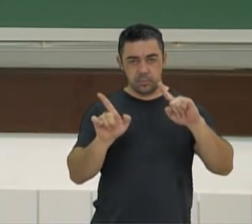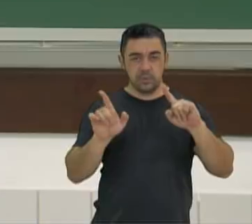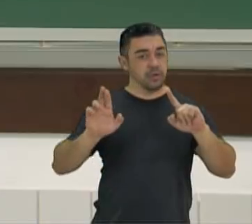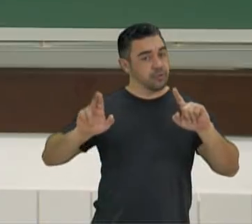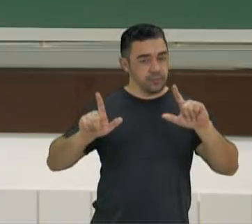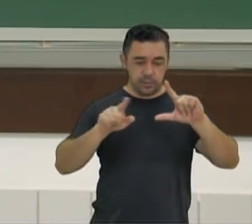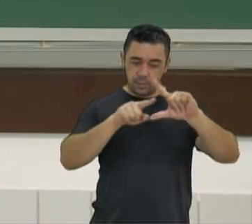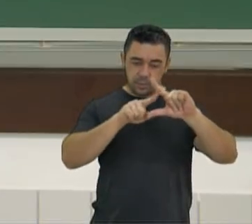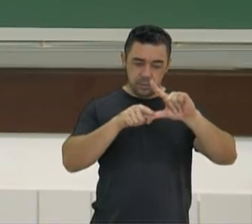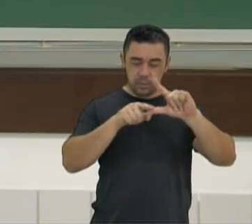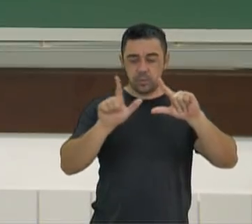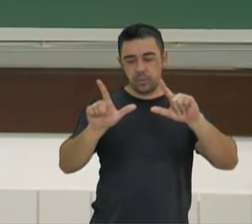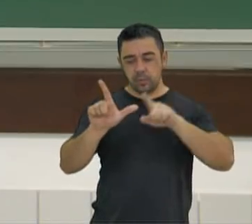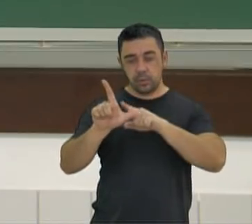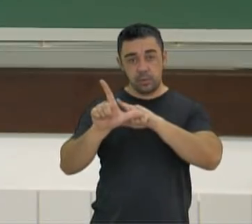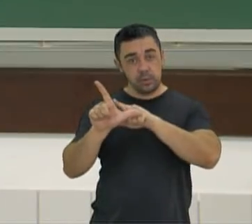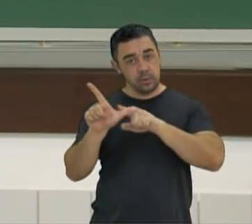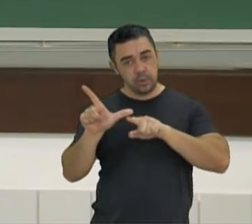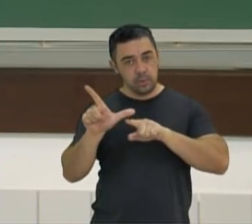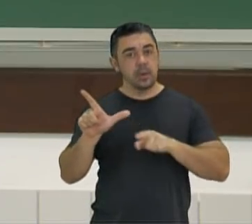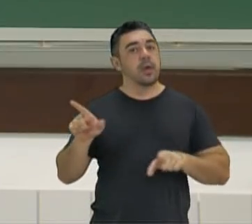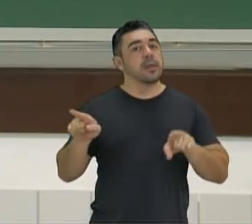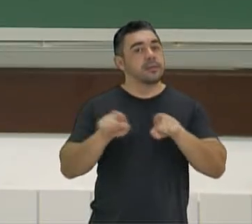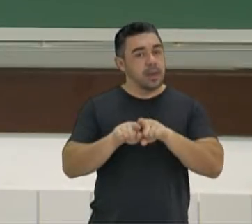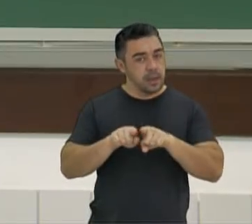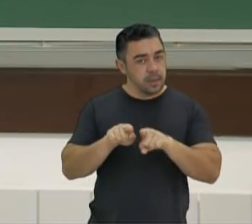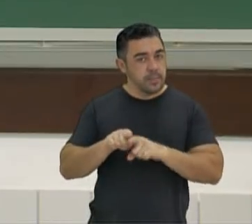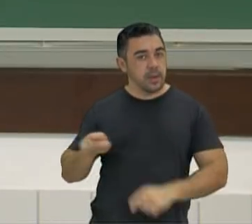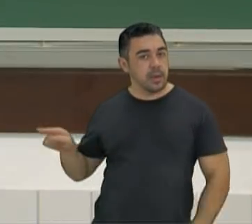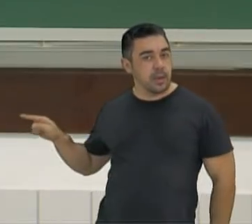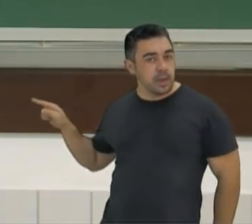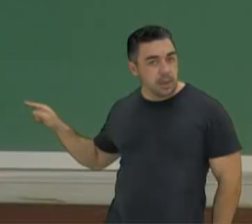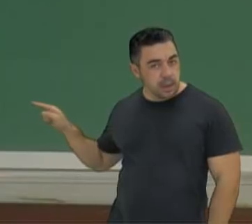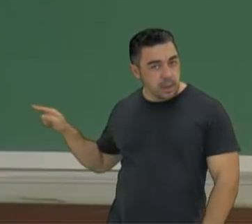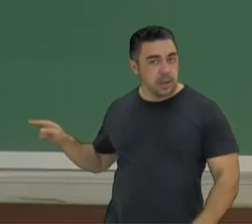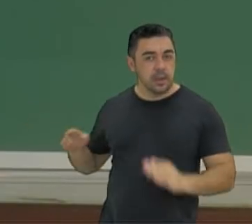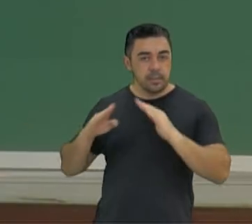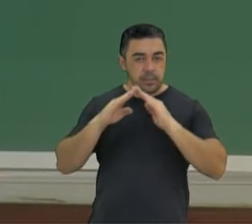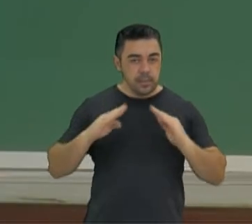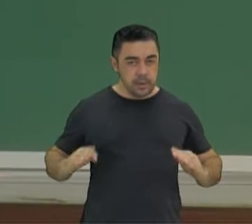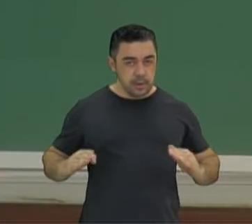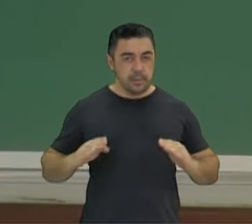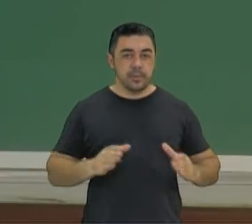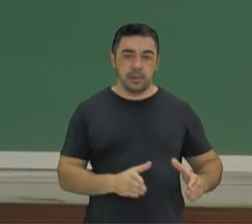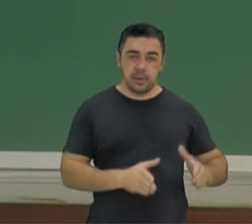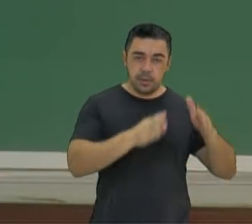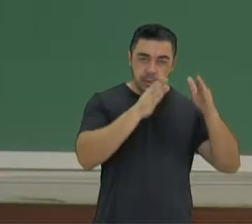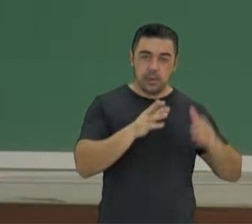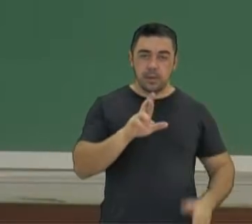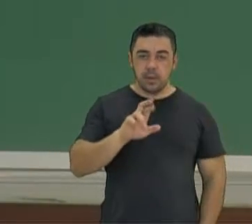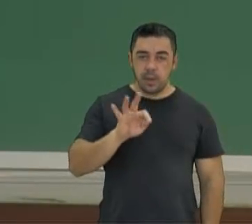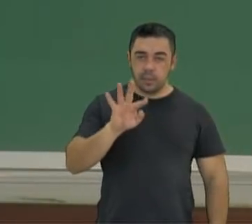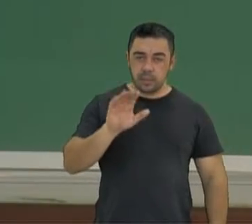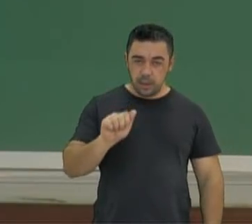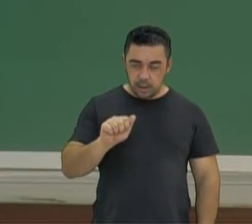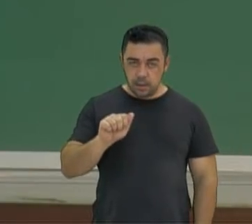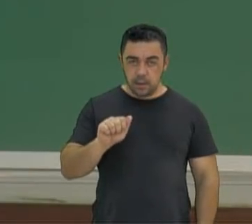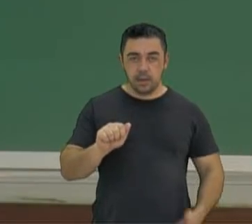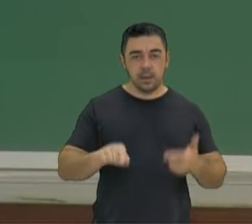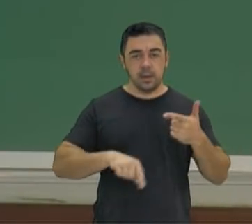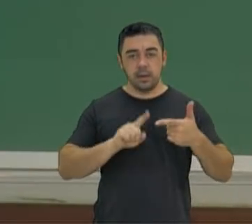90 graus. Para as pirâmides isso também vale. Olha lá, uma pirâmide reta e uma pirâmide